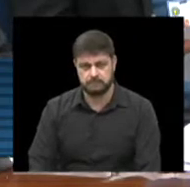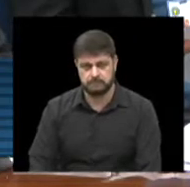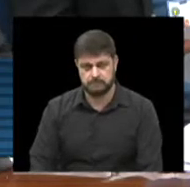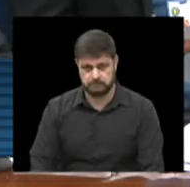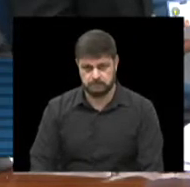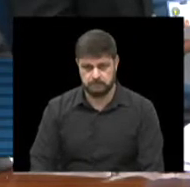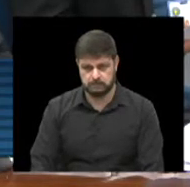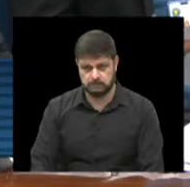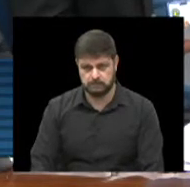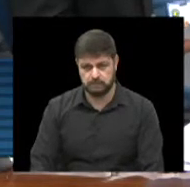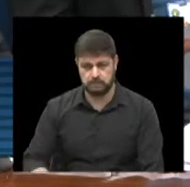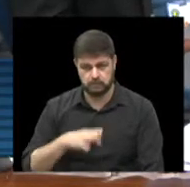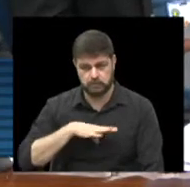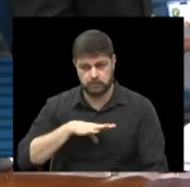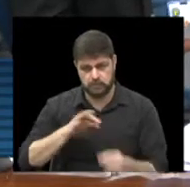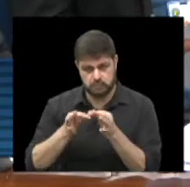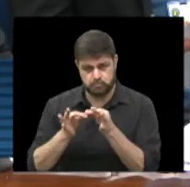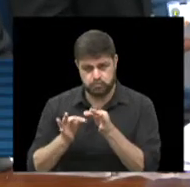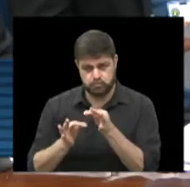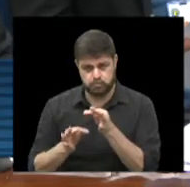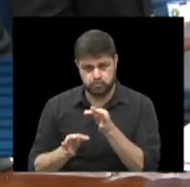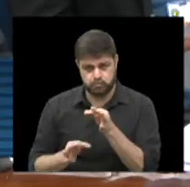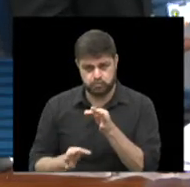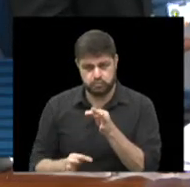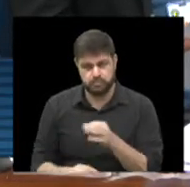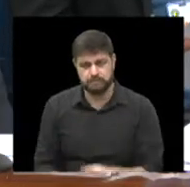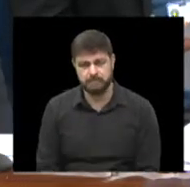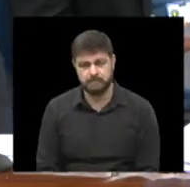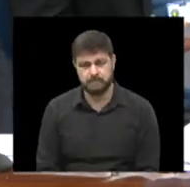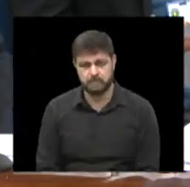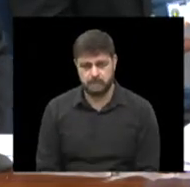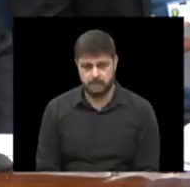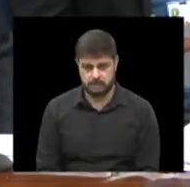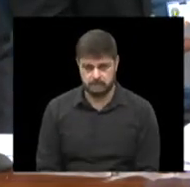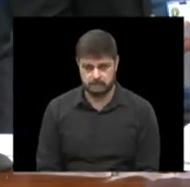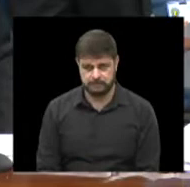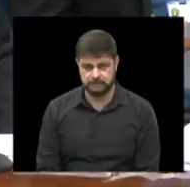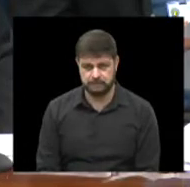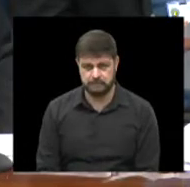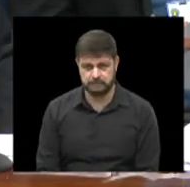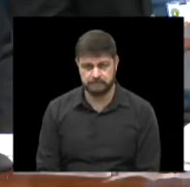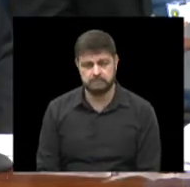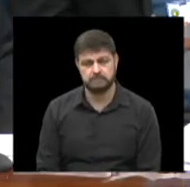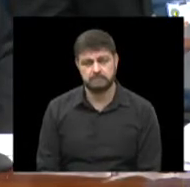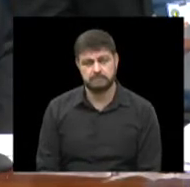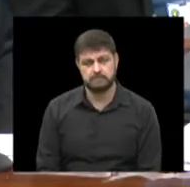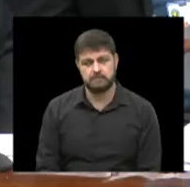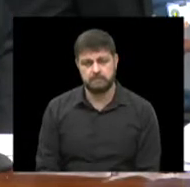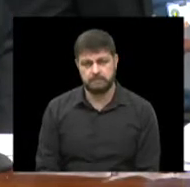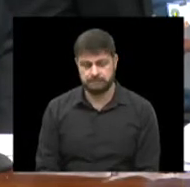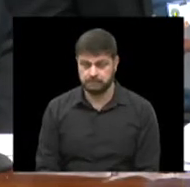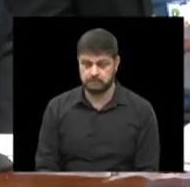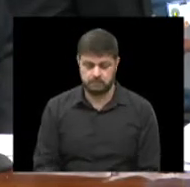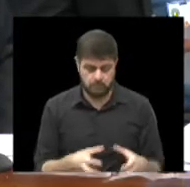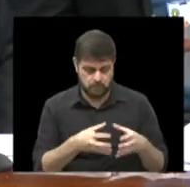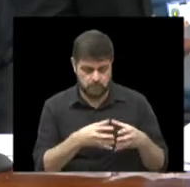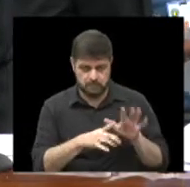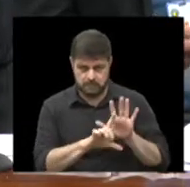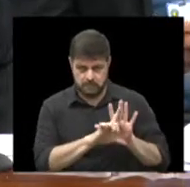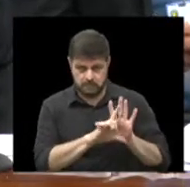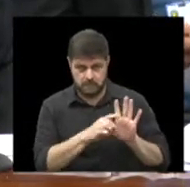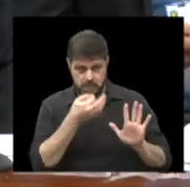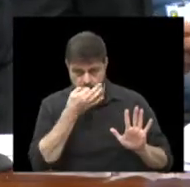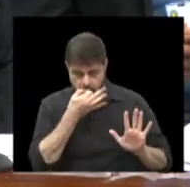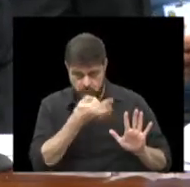áreas da propriedade municipal localizadas no loteamento Jardim Botânico, Campinas, parte 2 da outra providência. Parecer da Comissão de